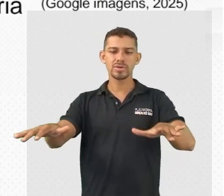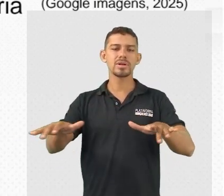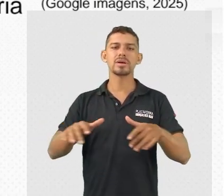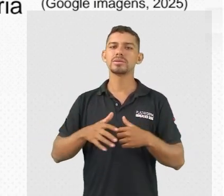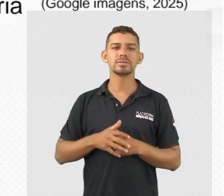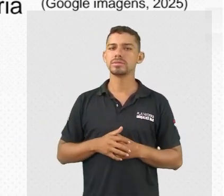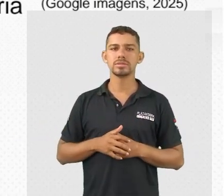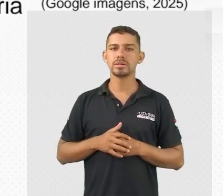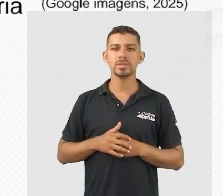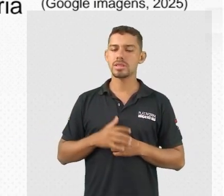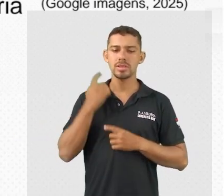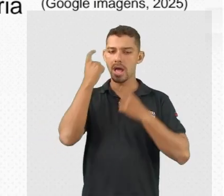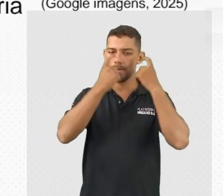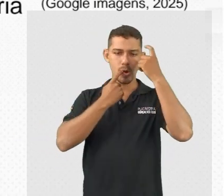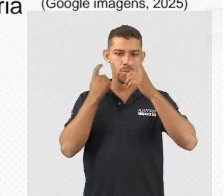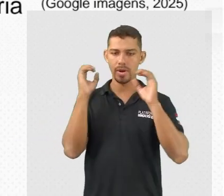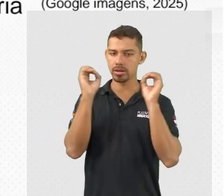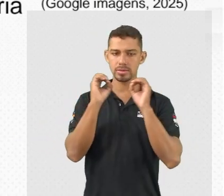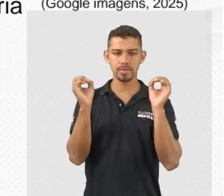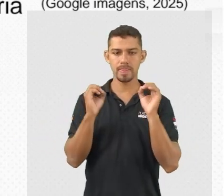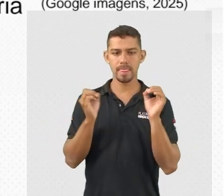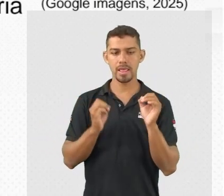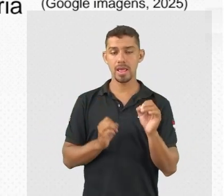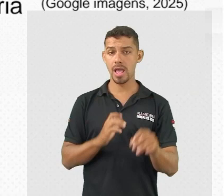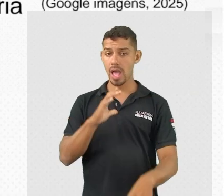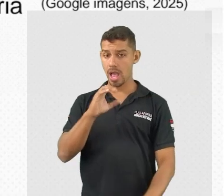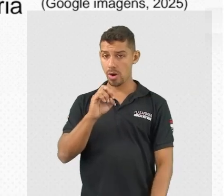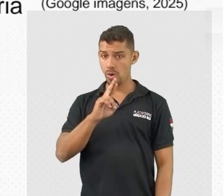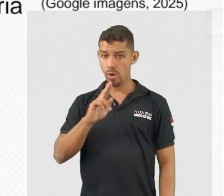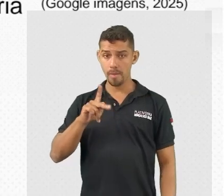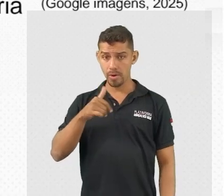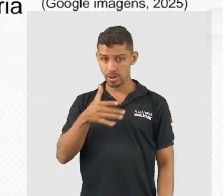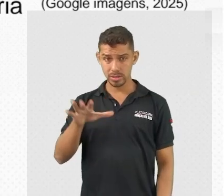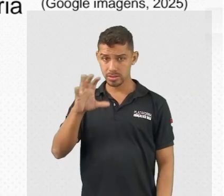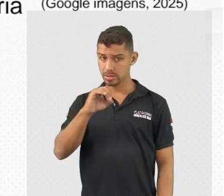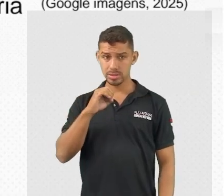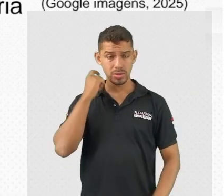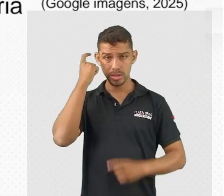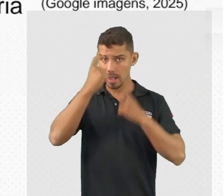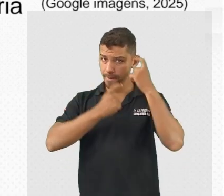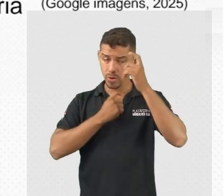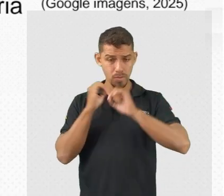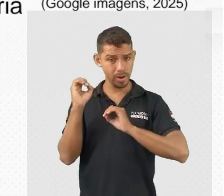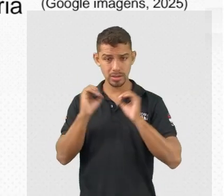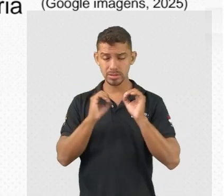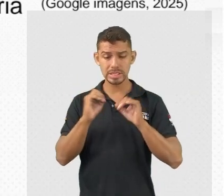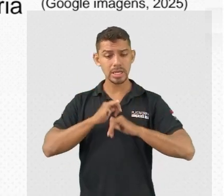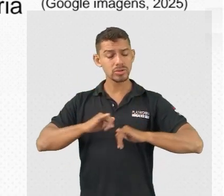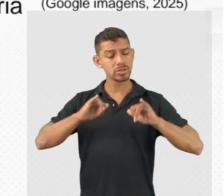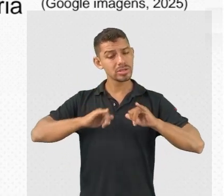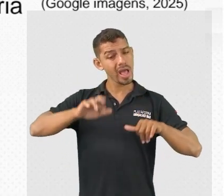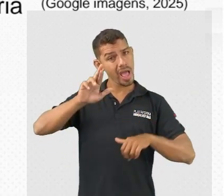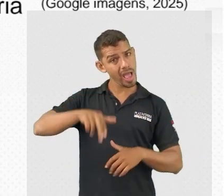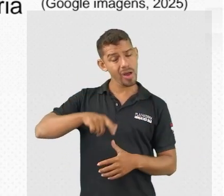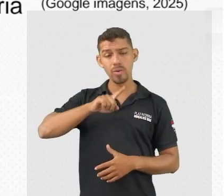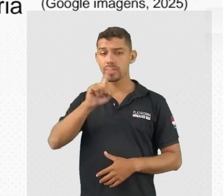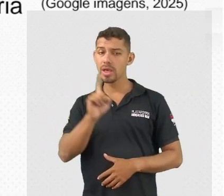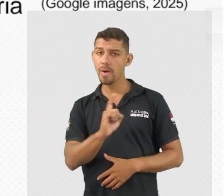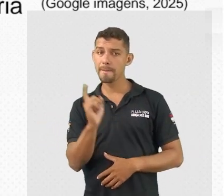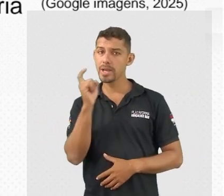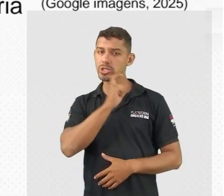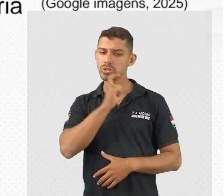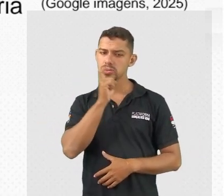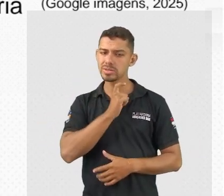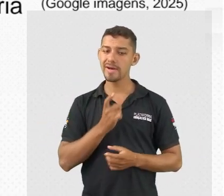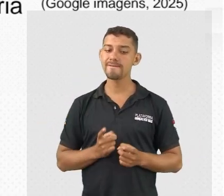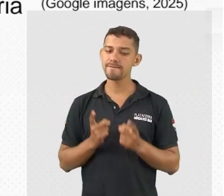não está preocupada com isso, né? A corporação que faz a propaganda não está preocupada se o que está sendo dito é ou não mentira. Está preocupada